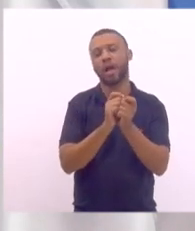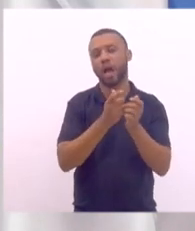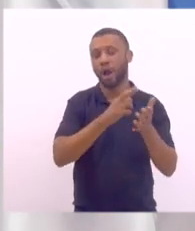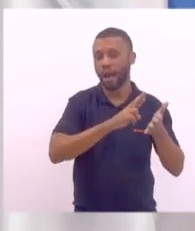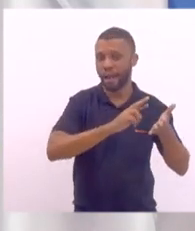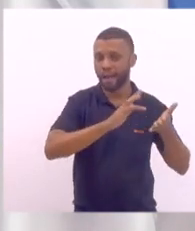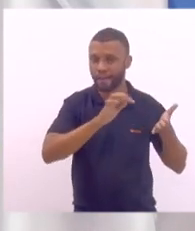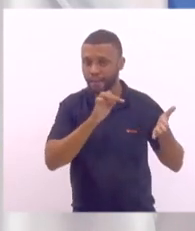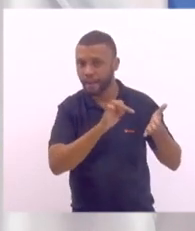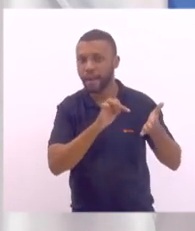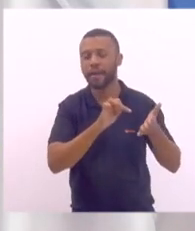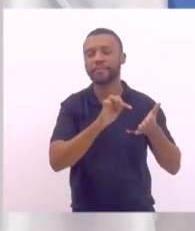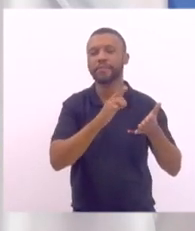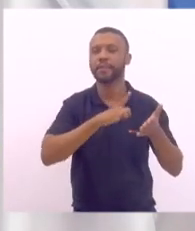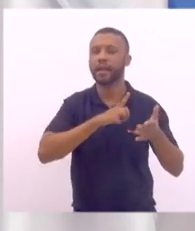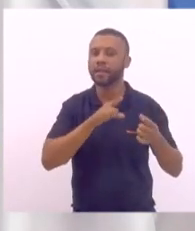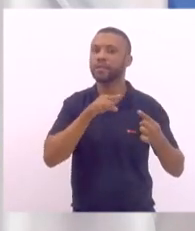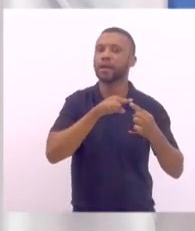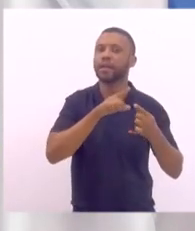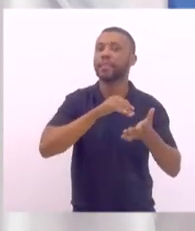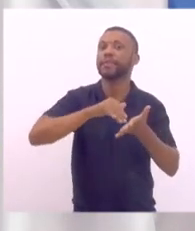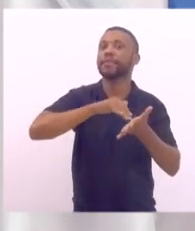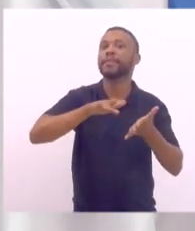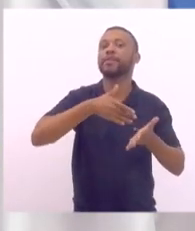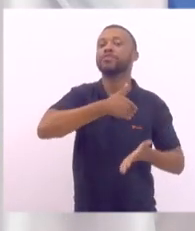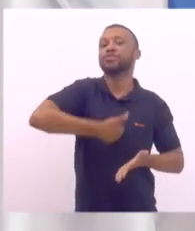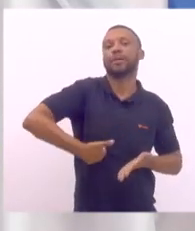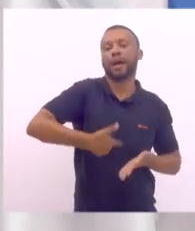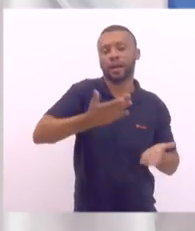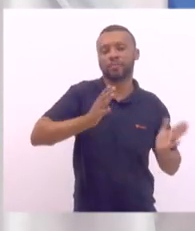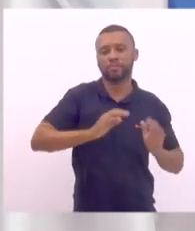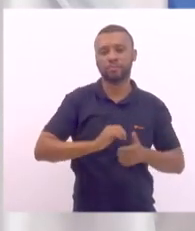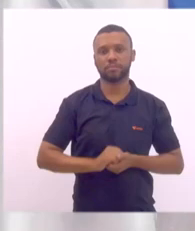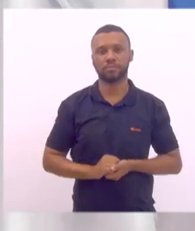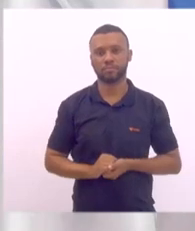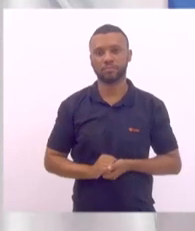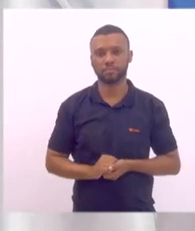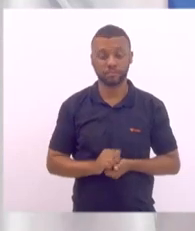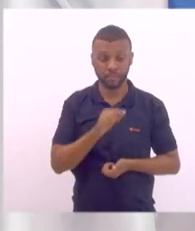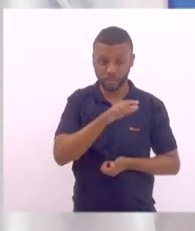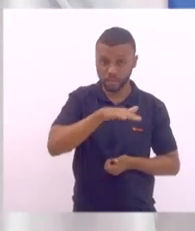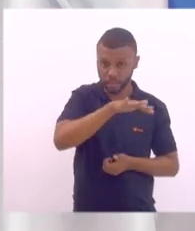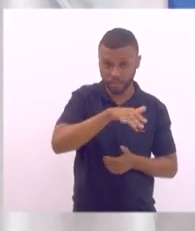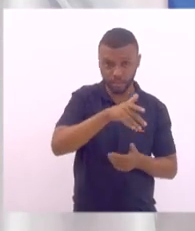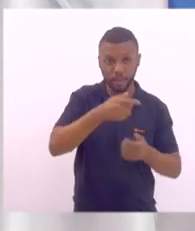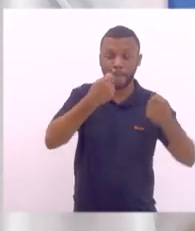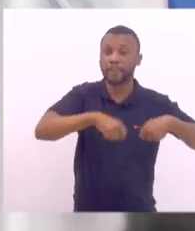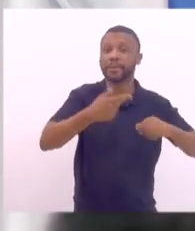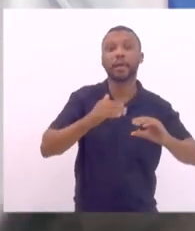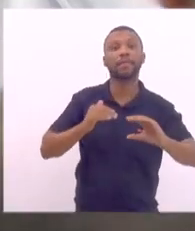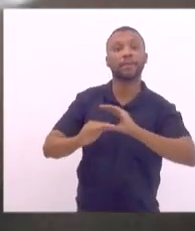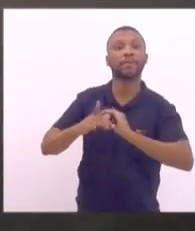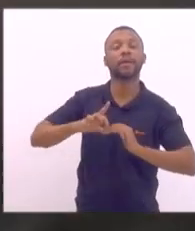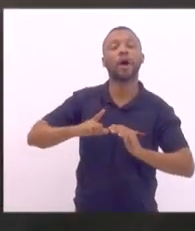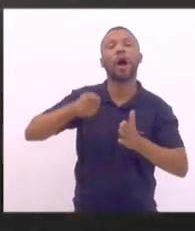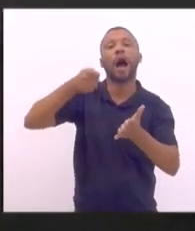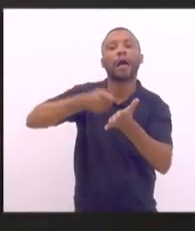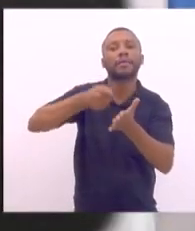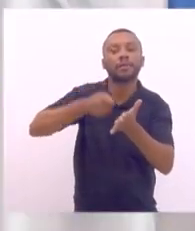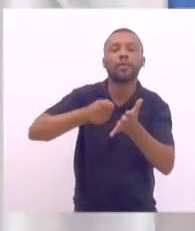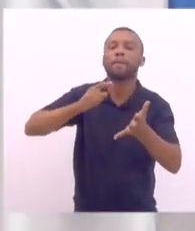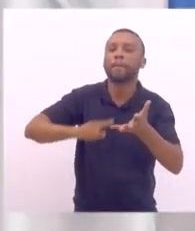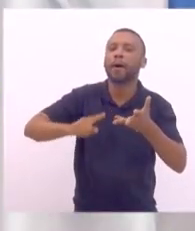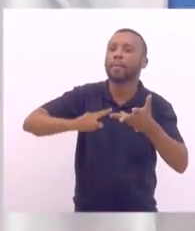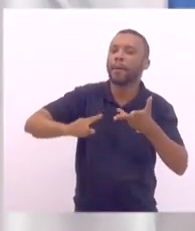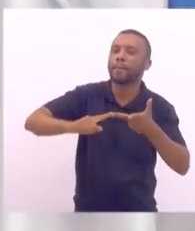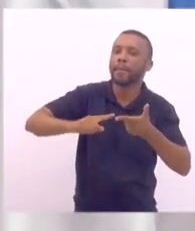apresentarão anualmente à Secretaria de Estado. O Poder Executivo deverá enviar ao Poder Legislativo. Não, são as exigências que nós já falamos.